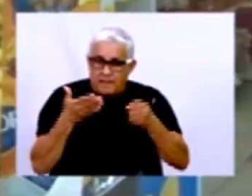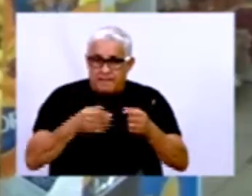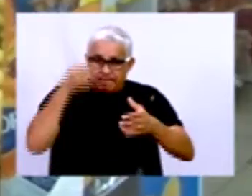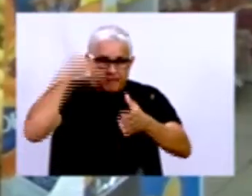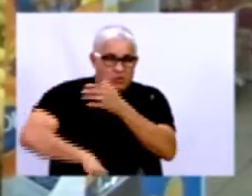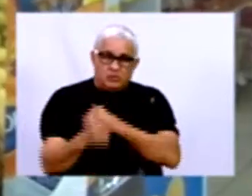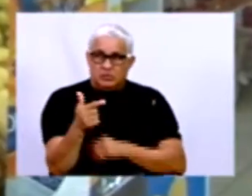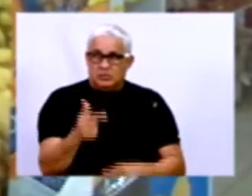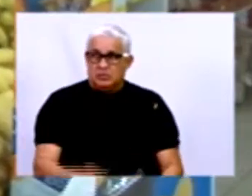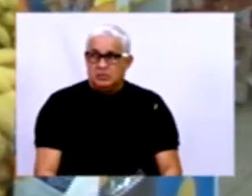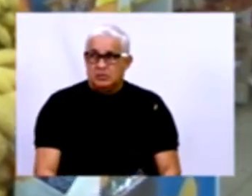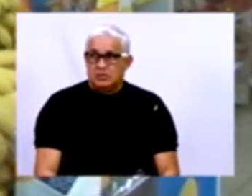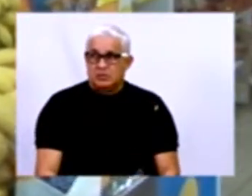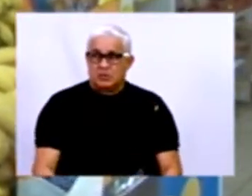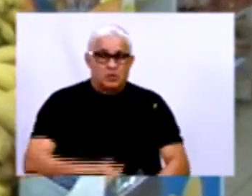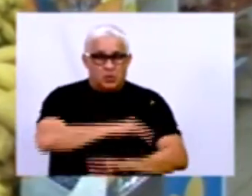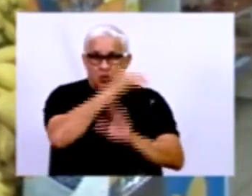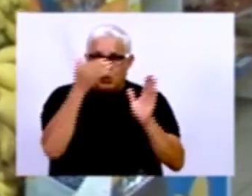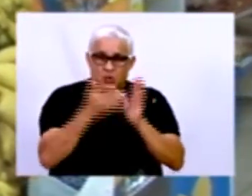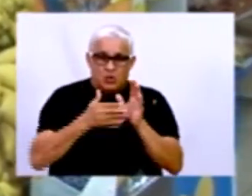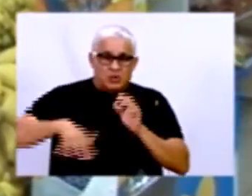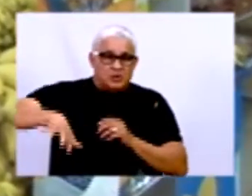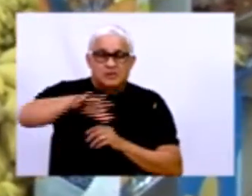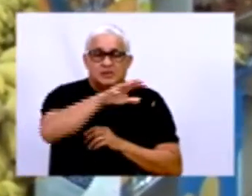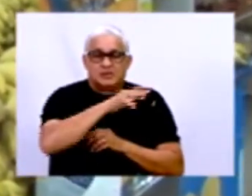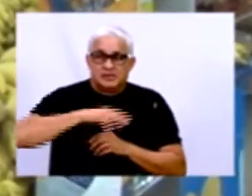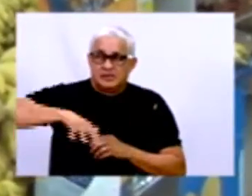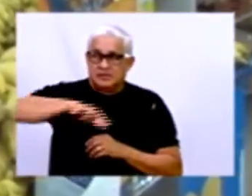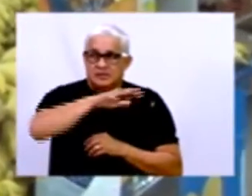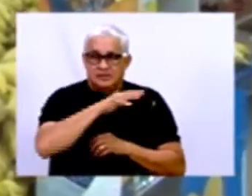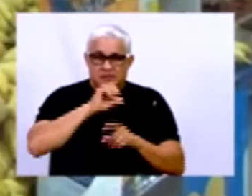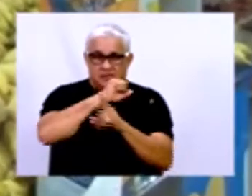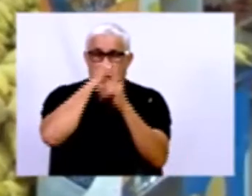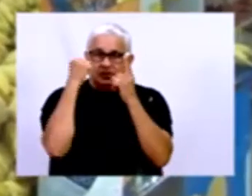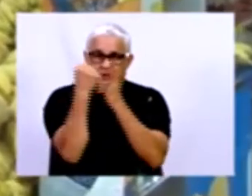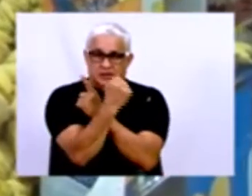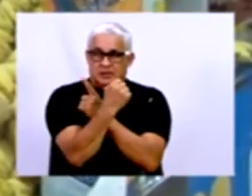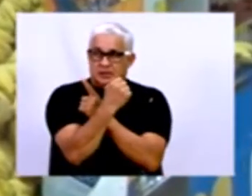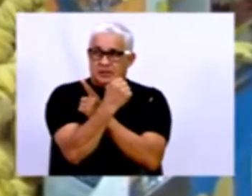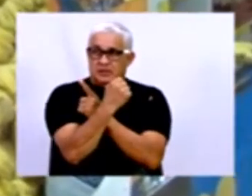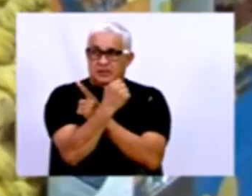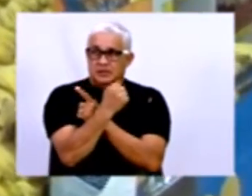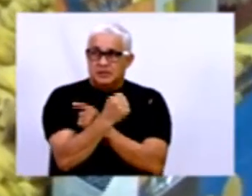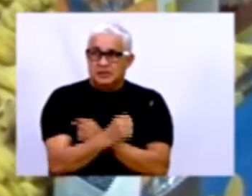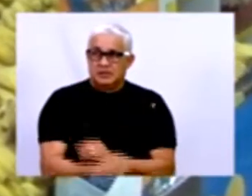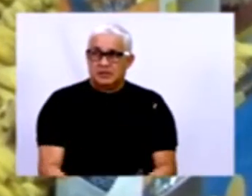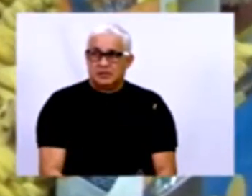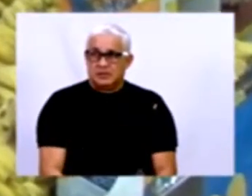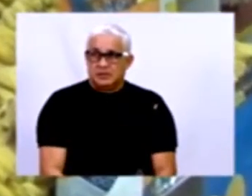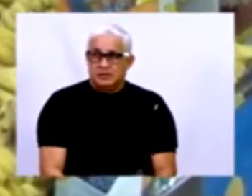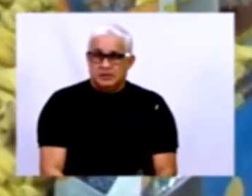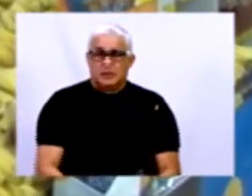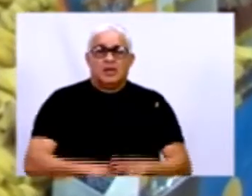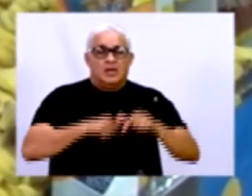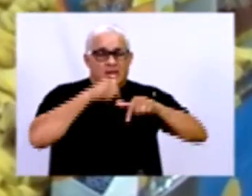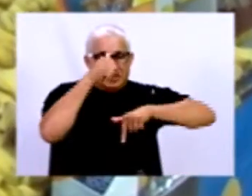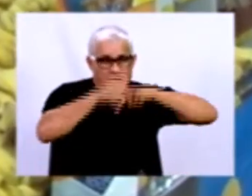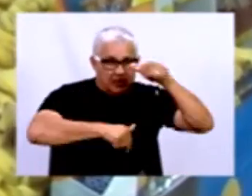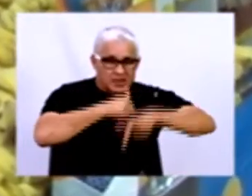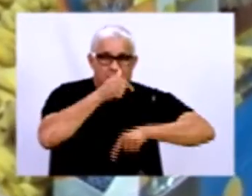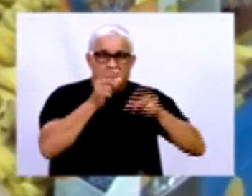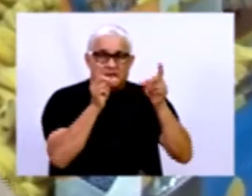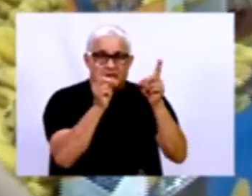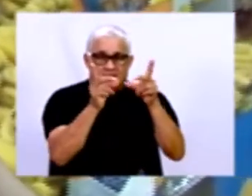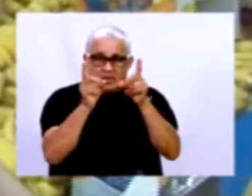mundo. Se refere a todos os aspectos que envolvem a sociedade no sentido de trabalho,